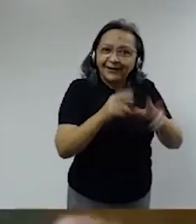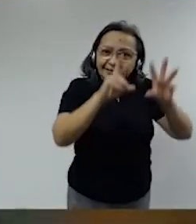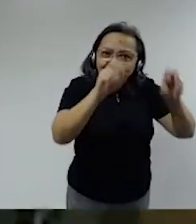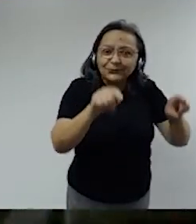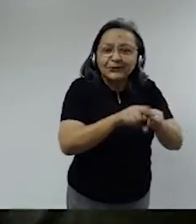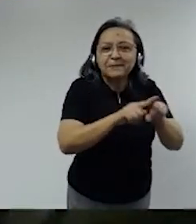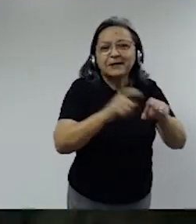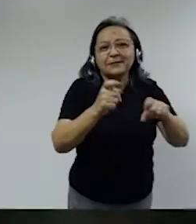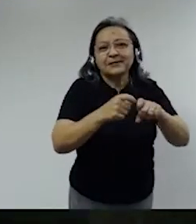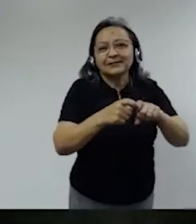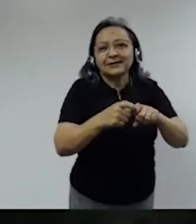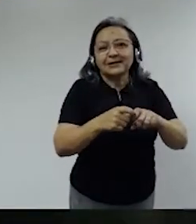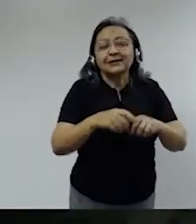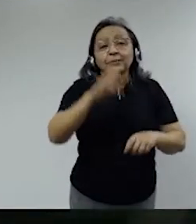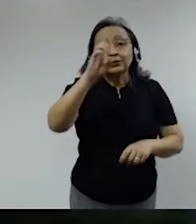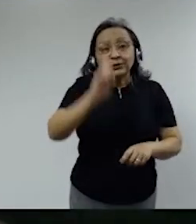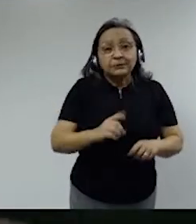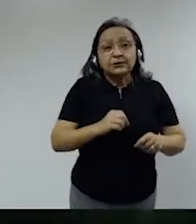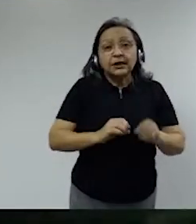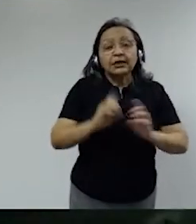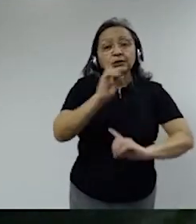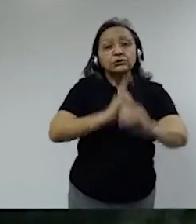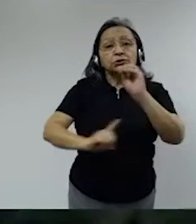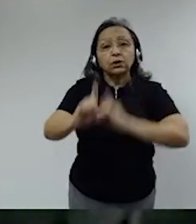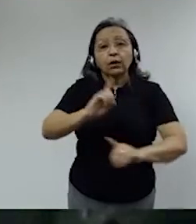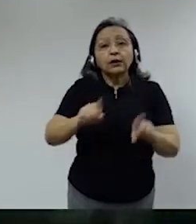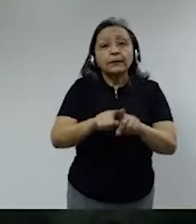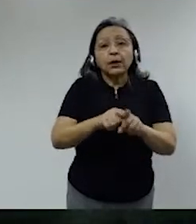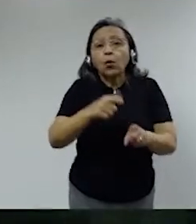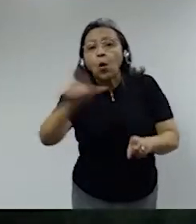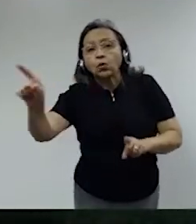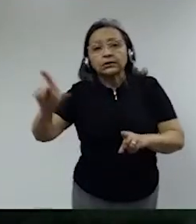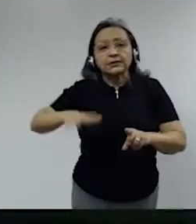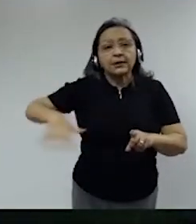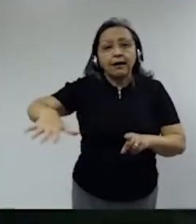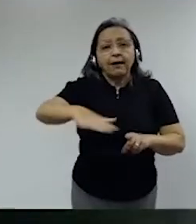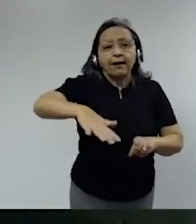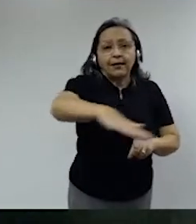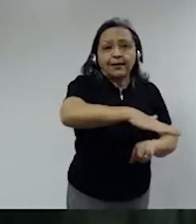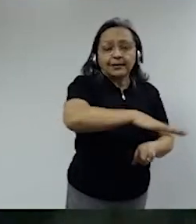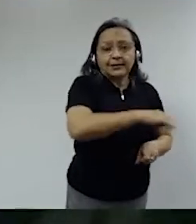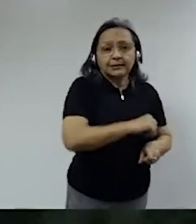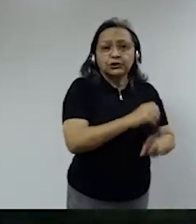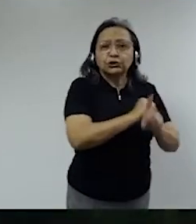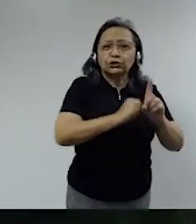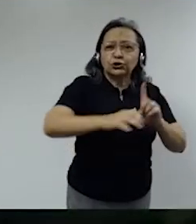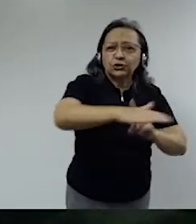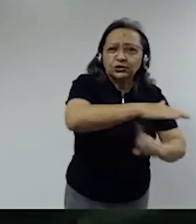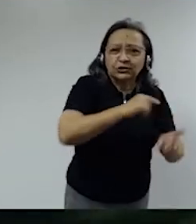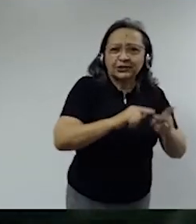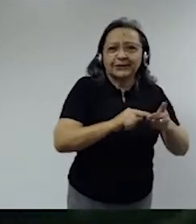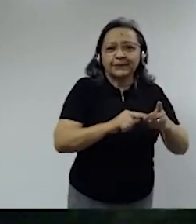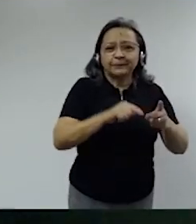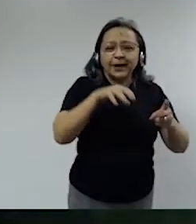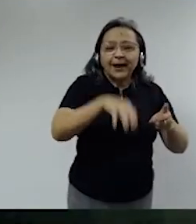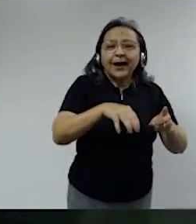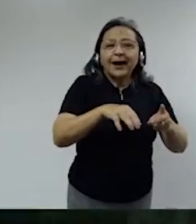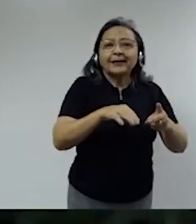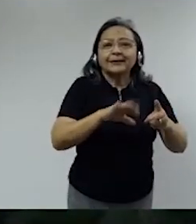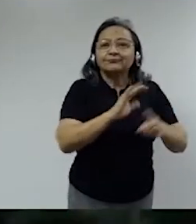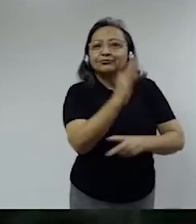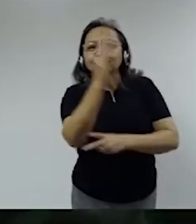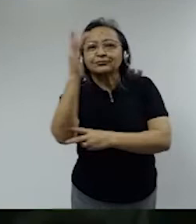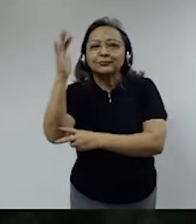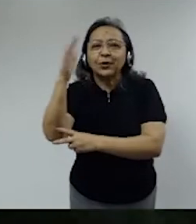nesse momento. O direito precisa ter diálogo com outras áreas da sociologia, a área do meio